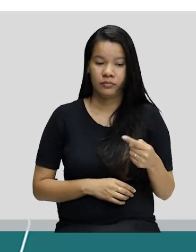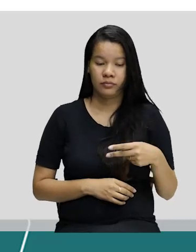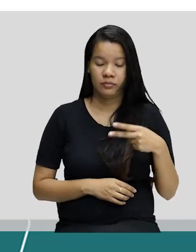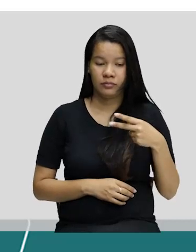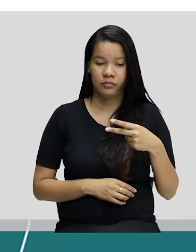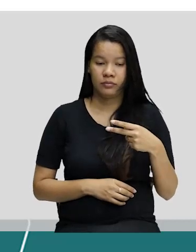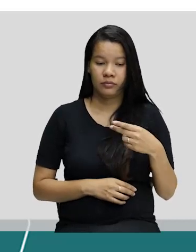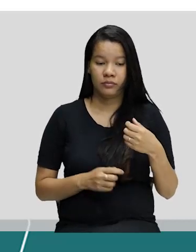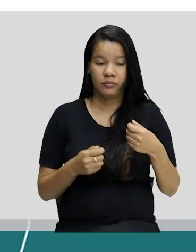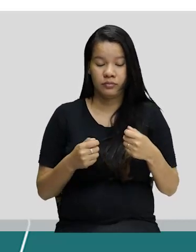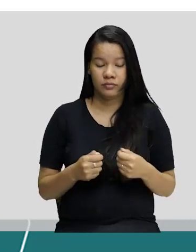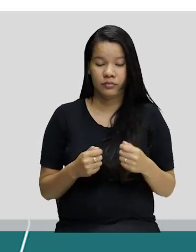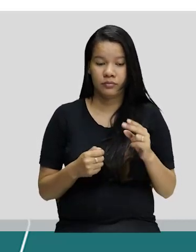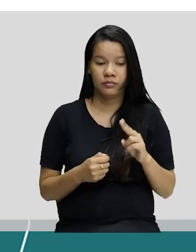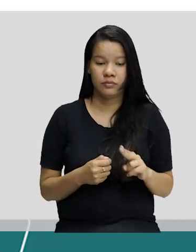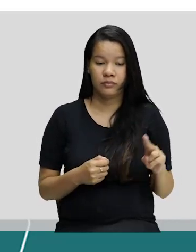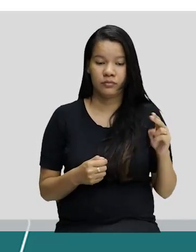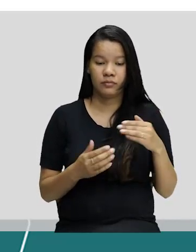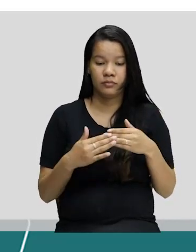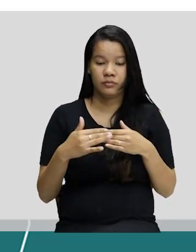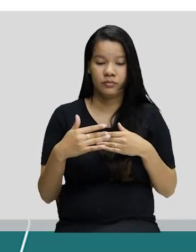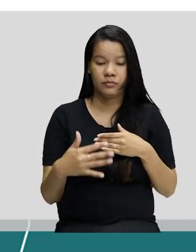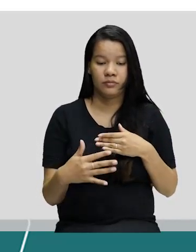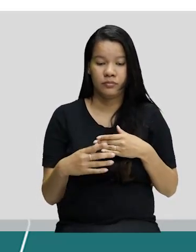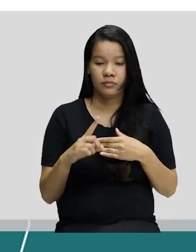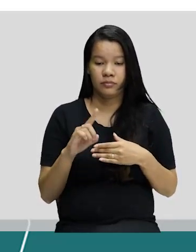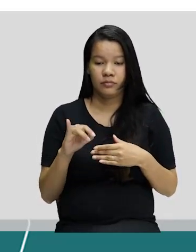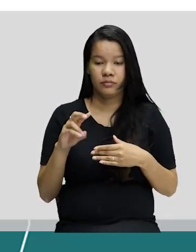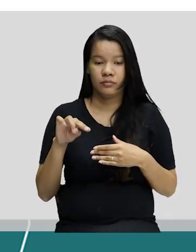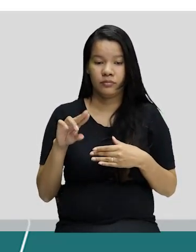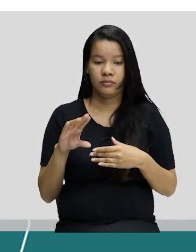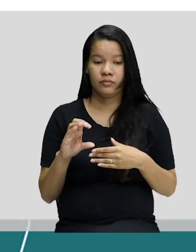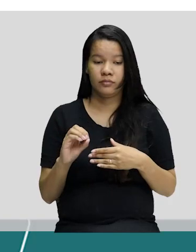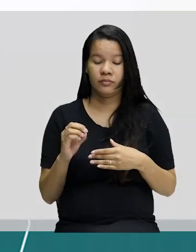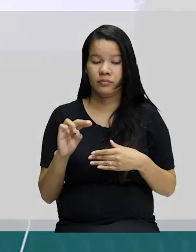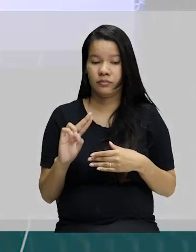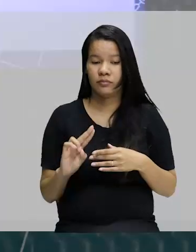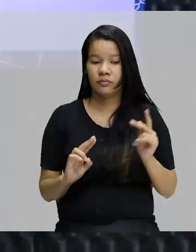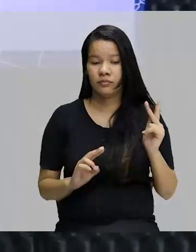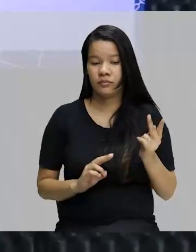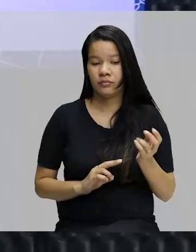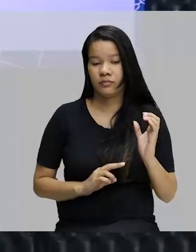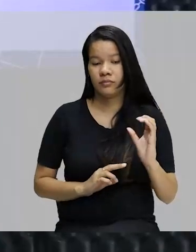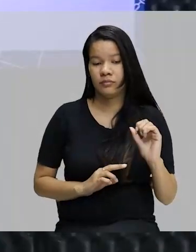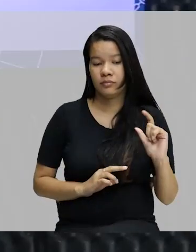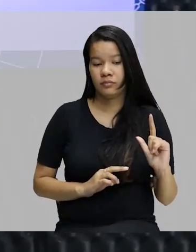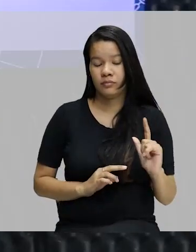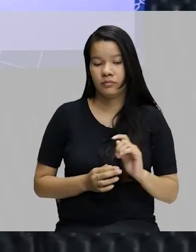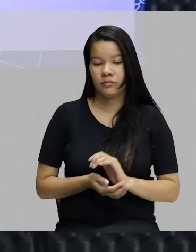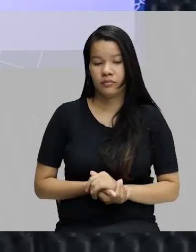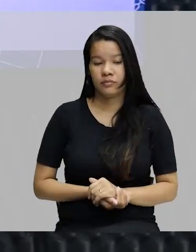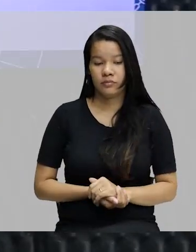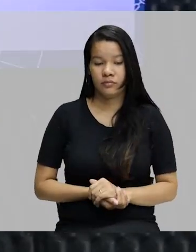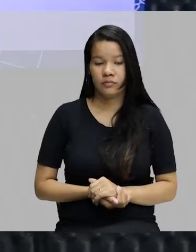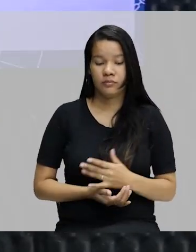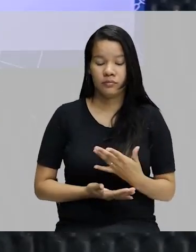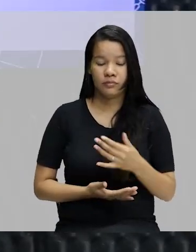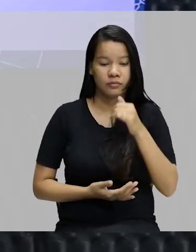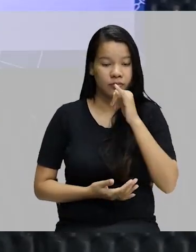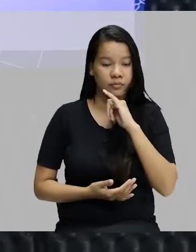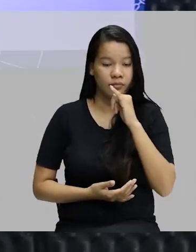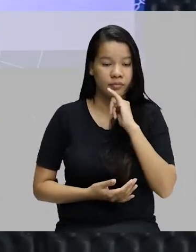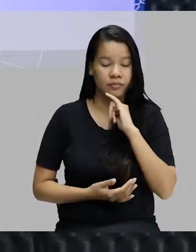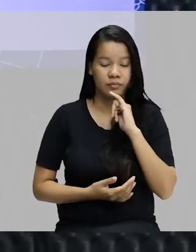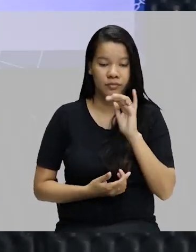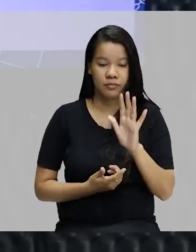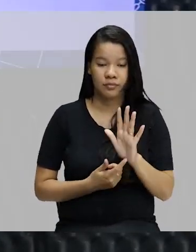o hidrogênio proveniente do zinco ou do HCl, né, do ácido clorídrico. Então, alguns exemplos. No